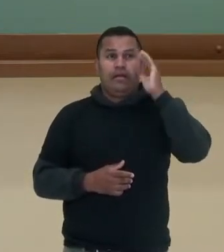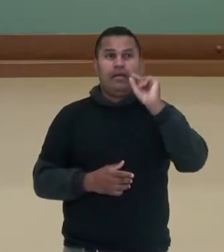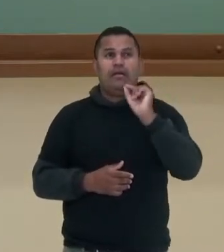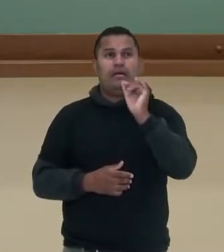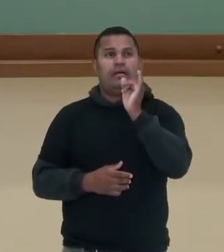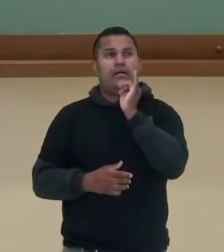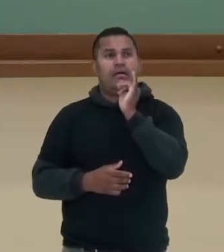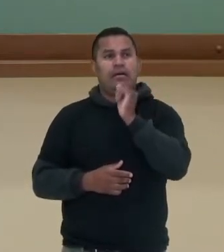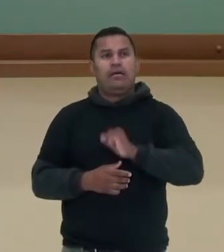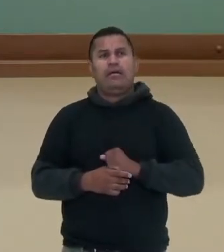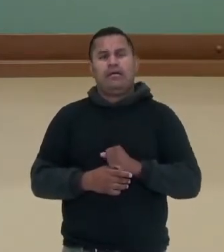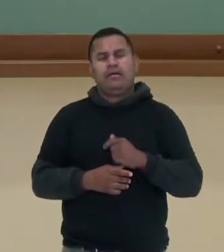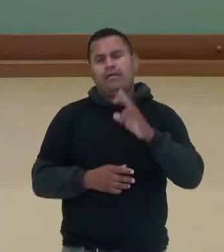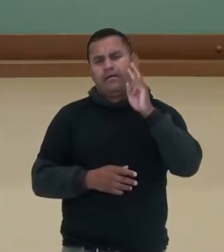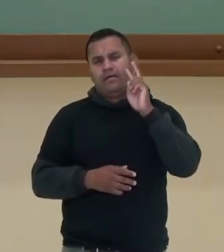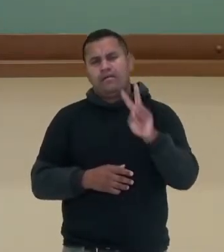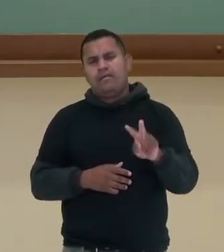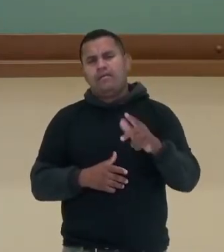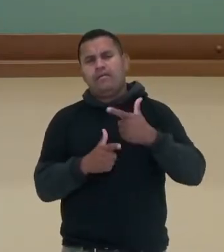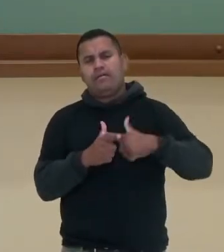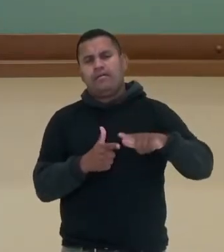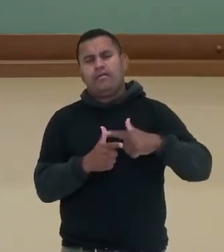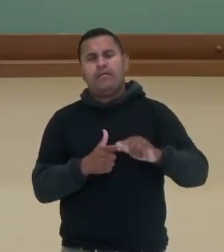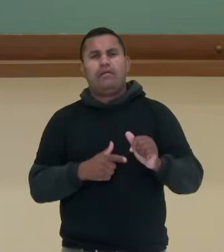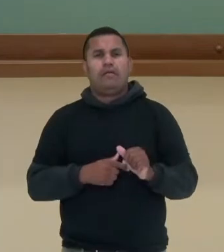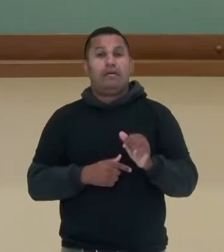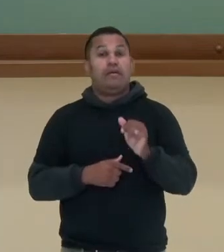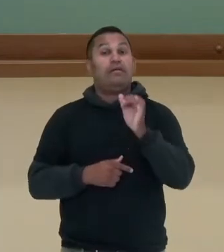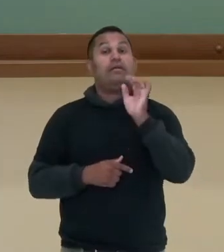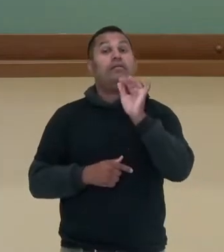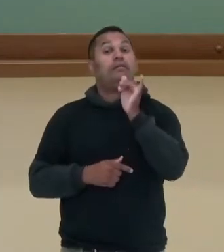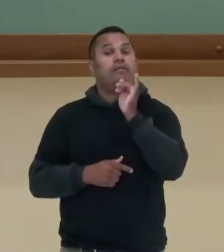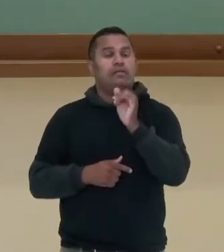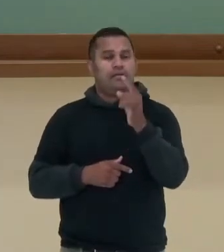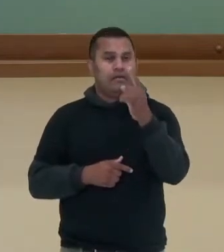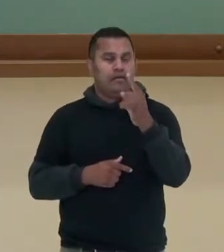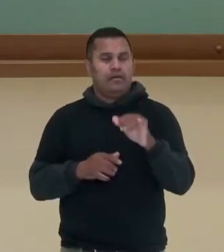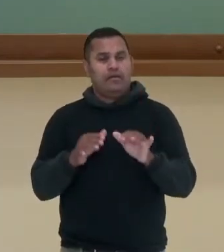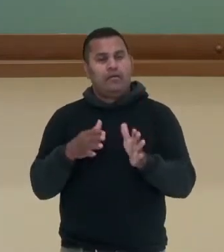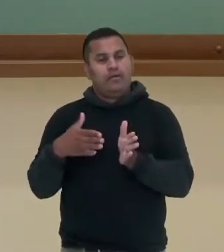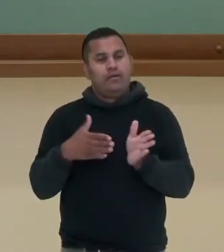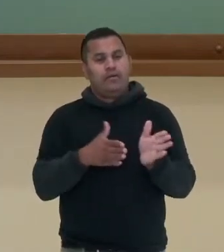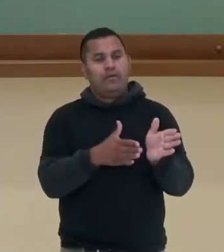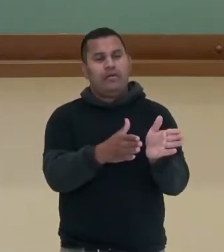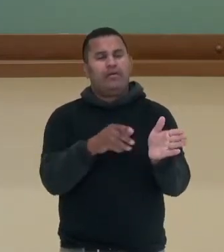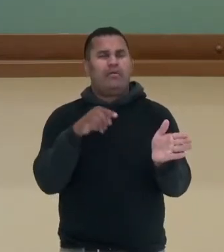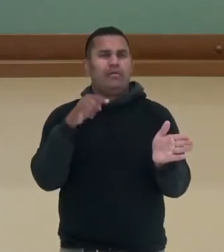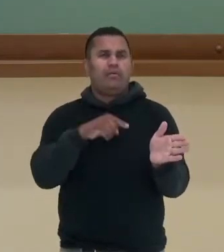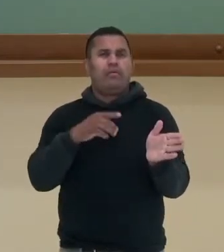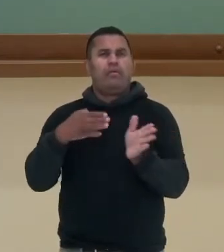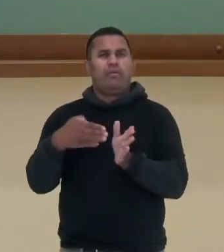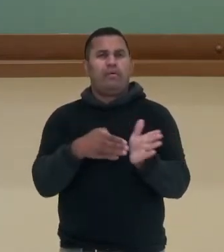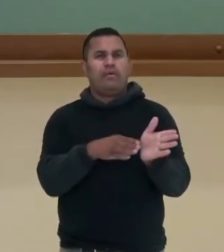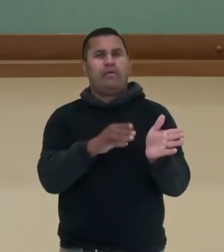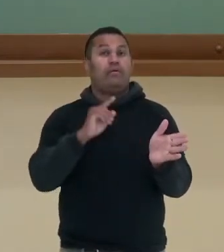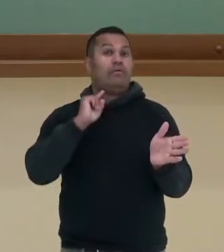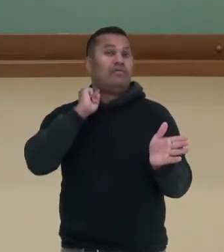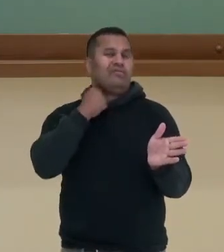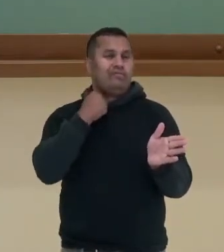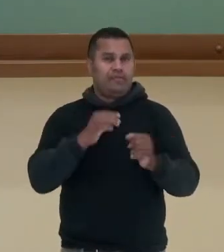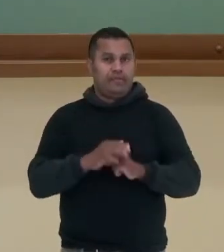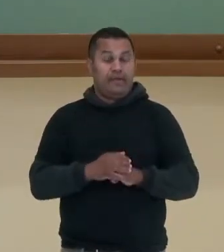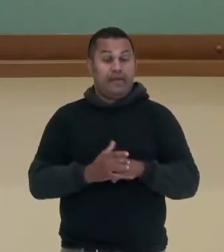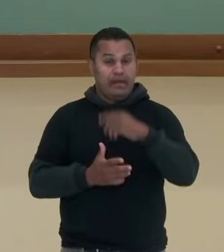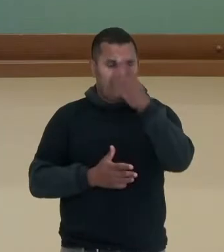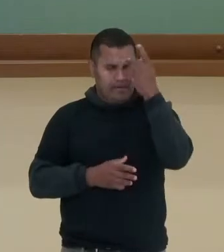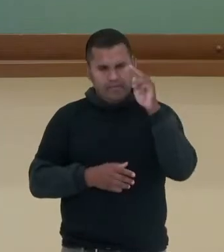o problema. Formula-se hipóteses de onde vem essa poluição. Aí começa a analisar o ambiente. Ah, ali tem uma fábrica, então pode ser que seja dessa